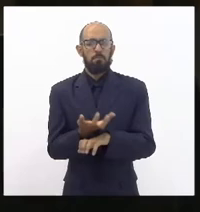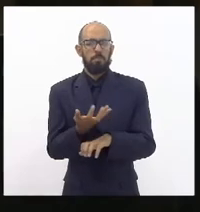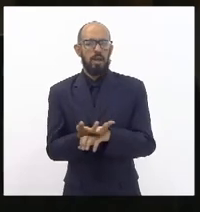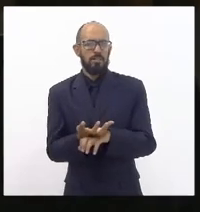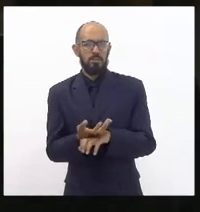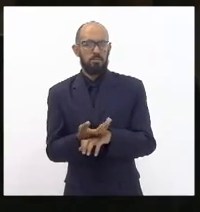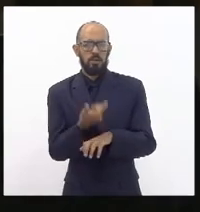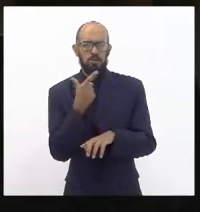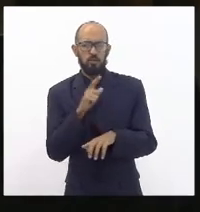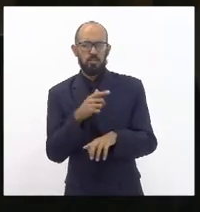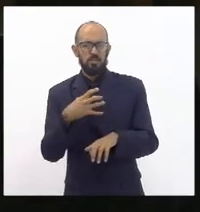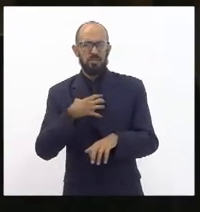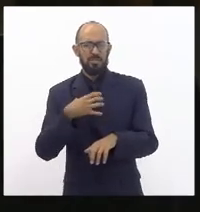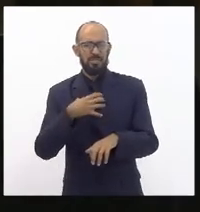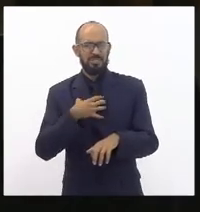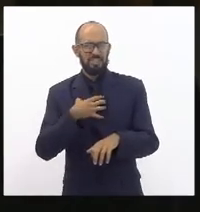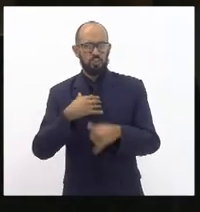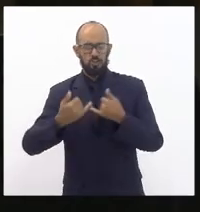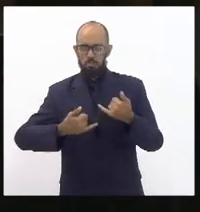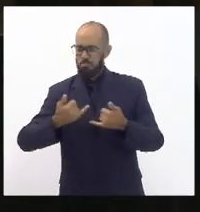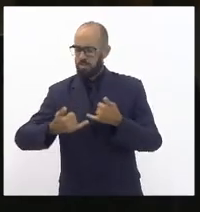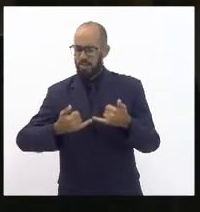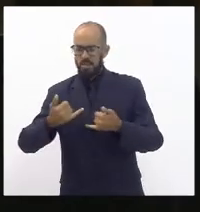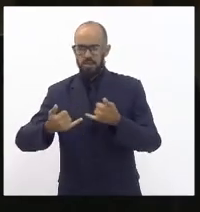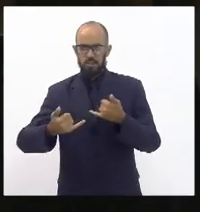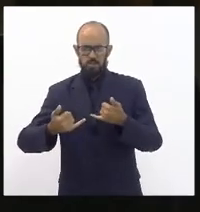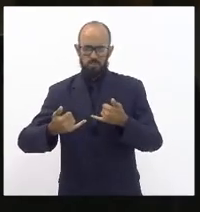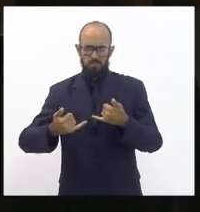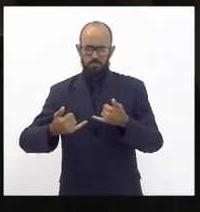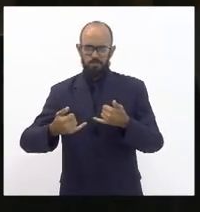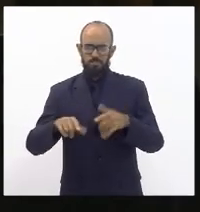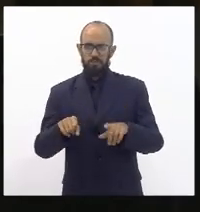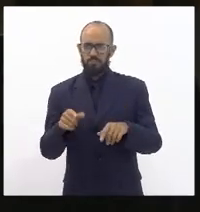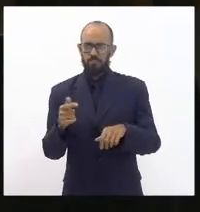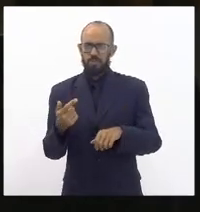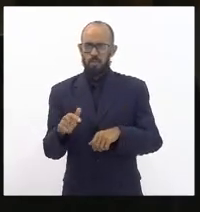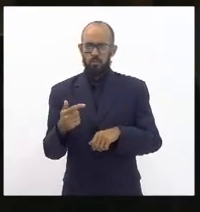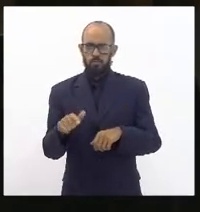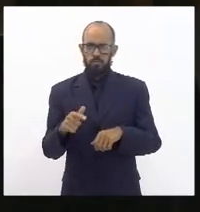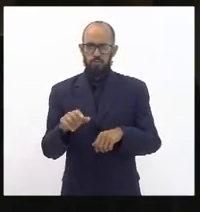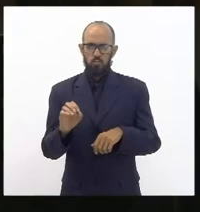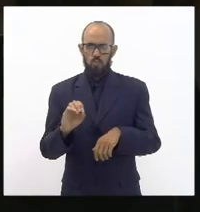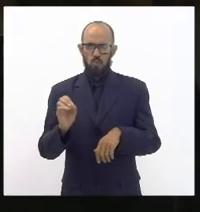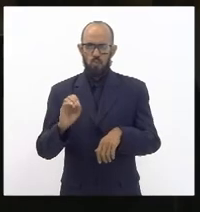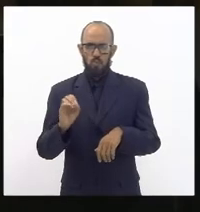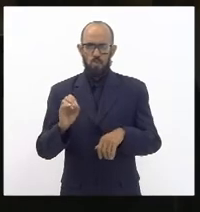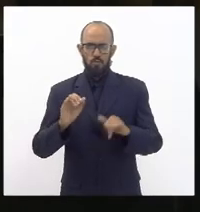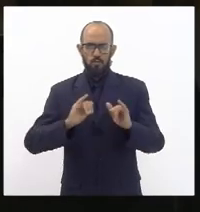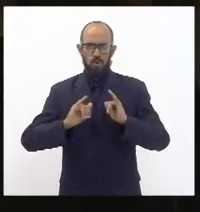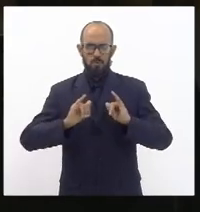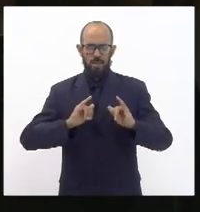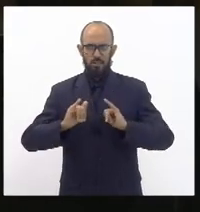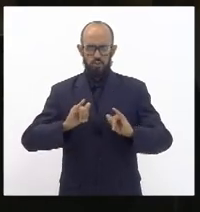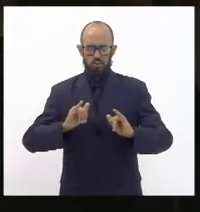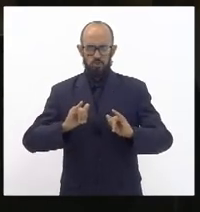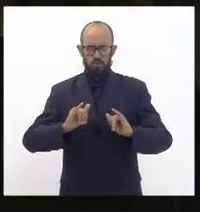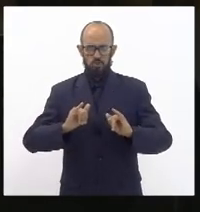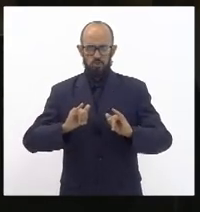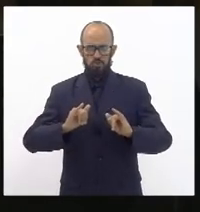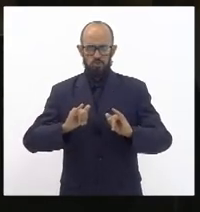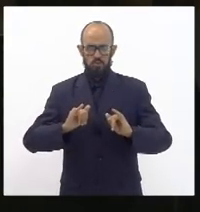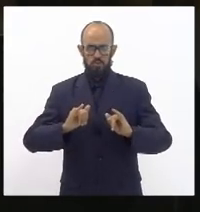verdadeiramente se sentir como crianças não tinha nenhum informativo que